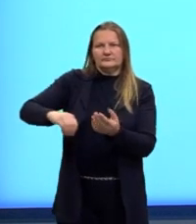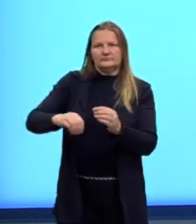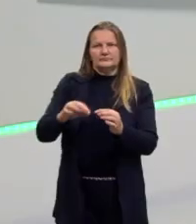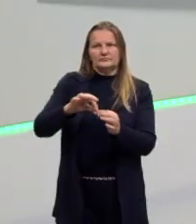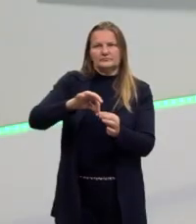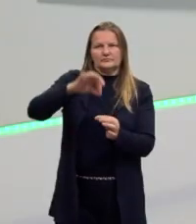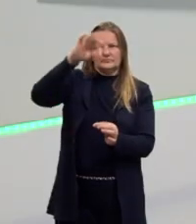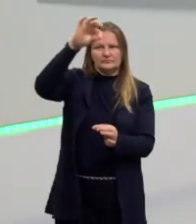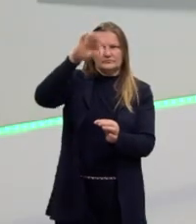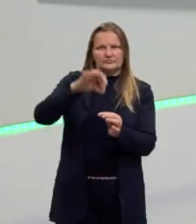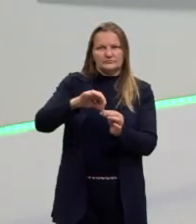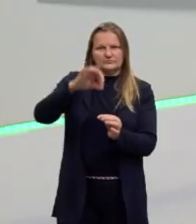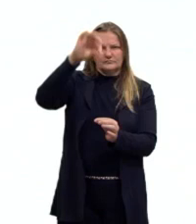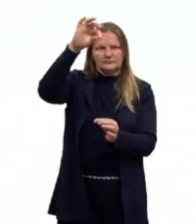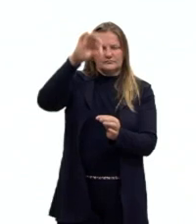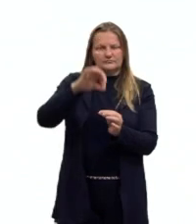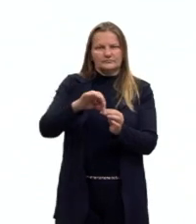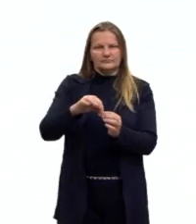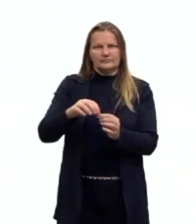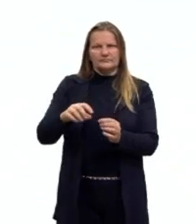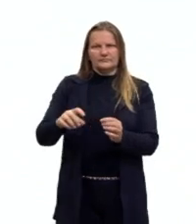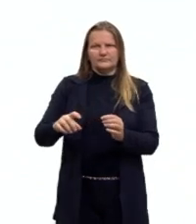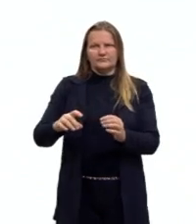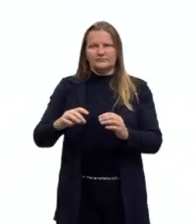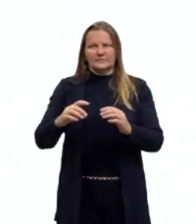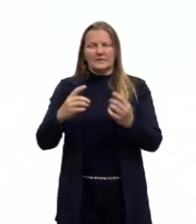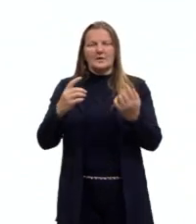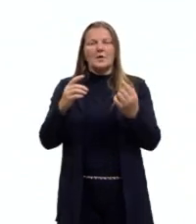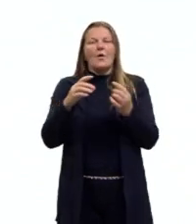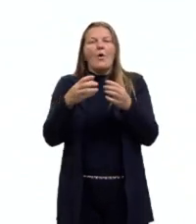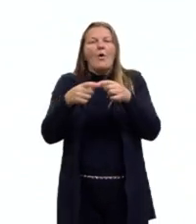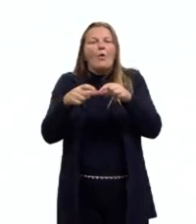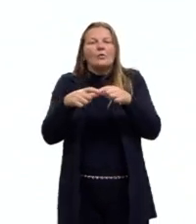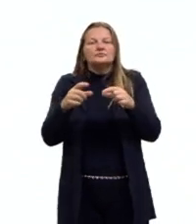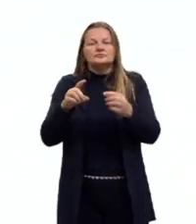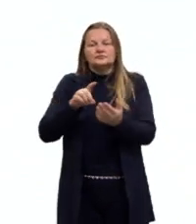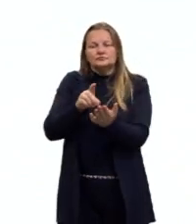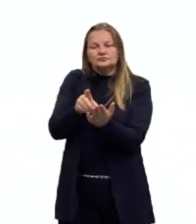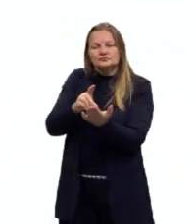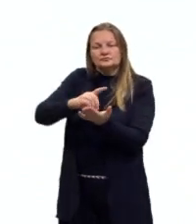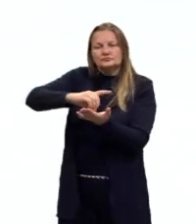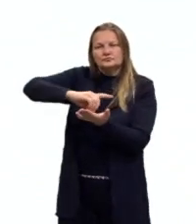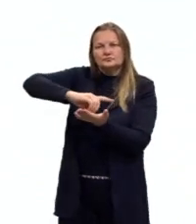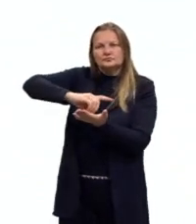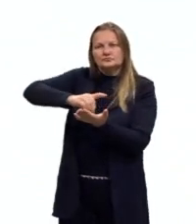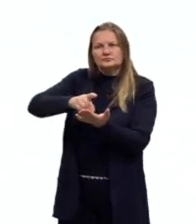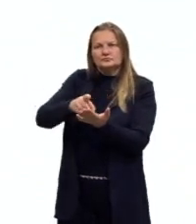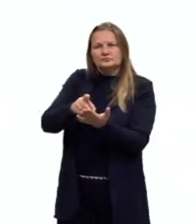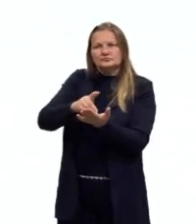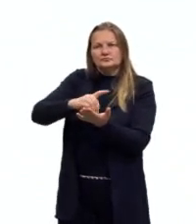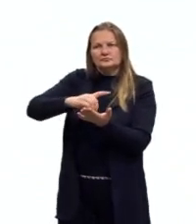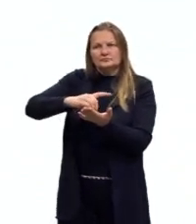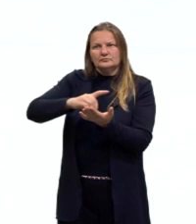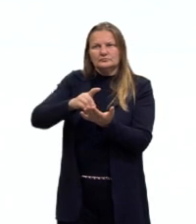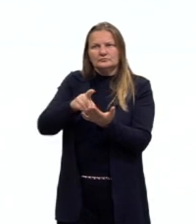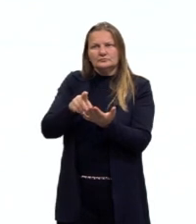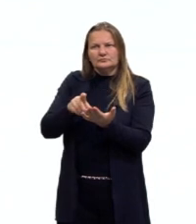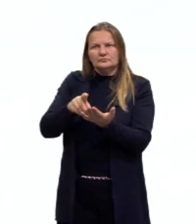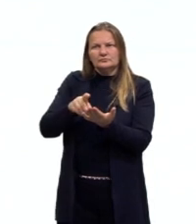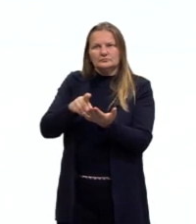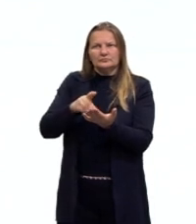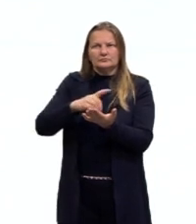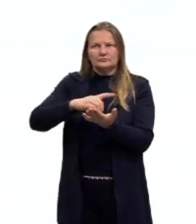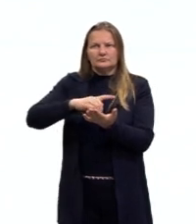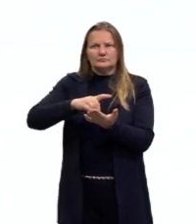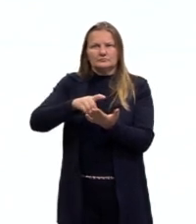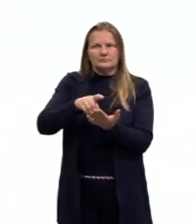fio. Essas bússolas, elas vão começar a se orientar, né, de uma forma circular. Vejam, né?